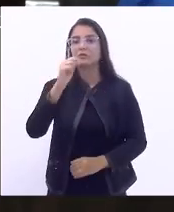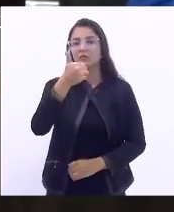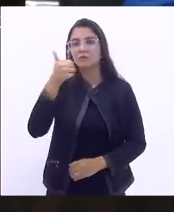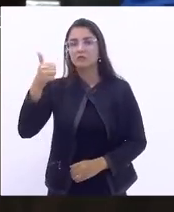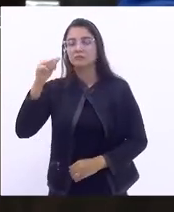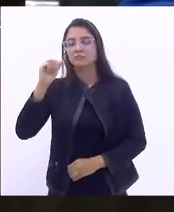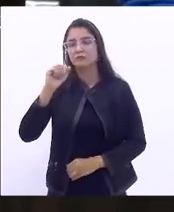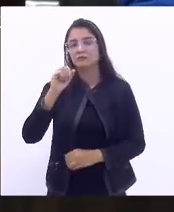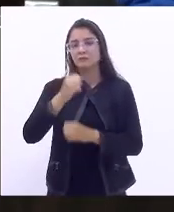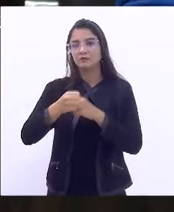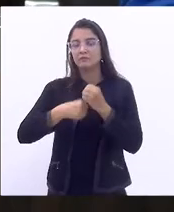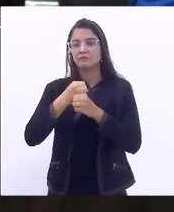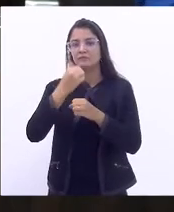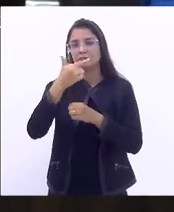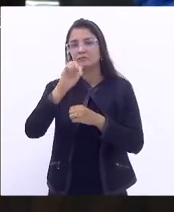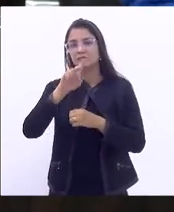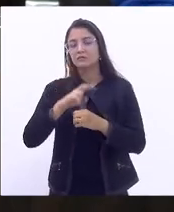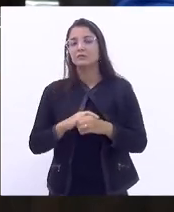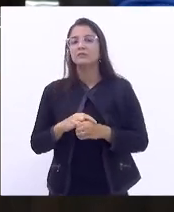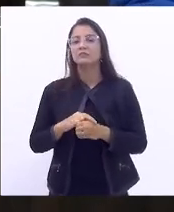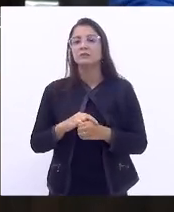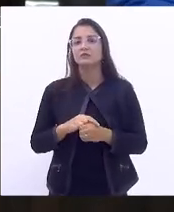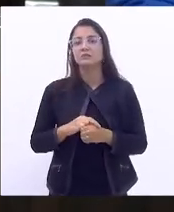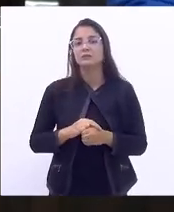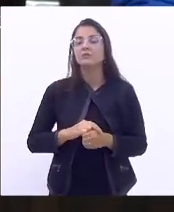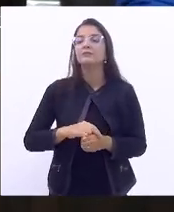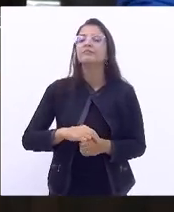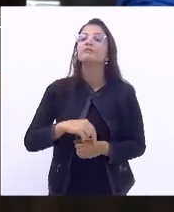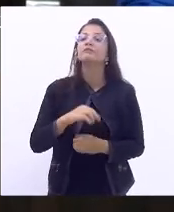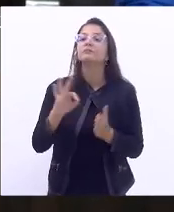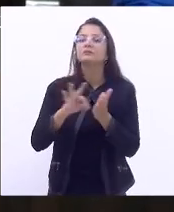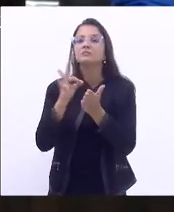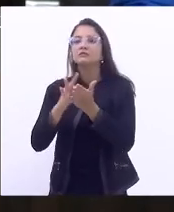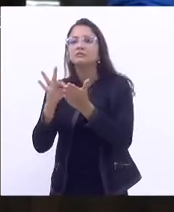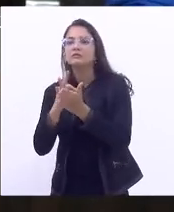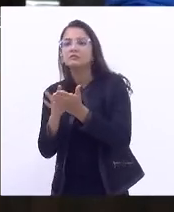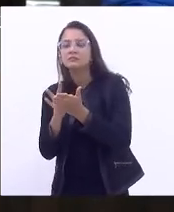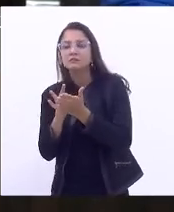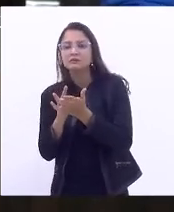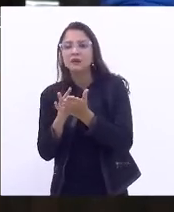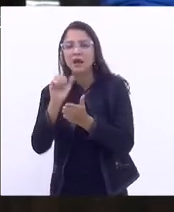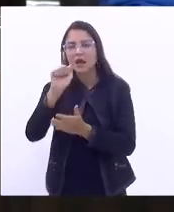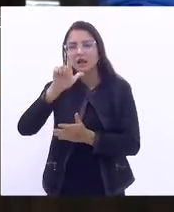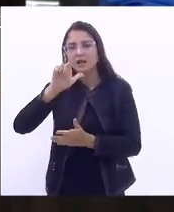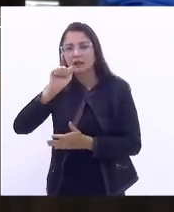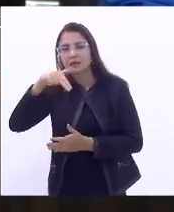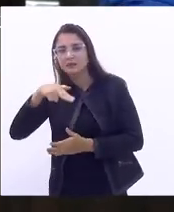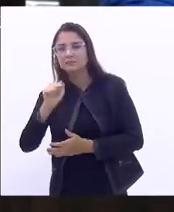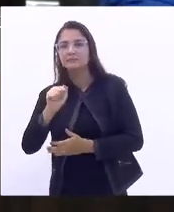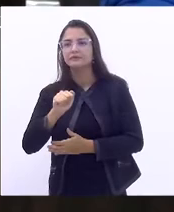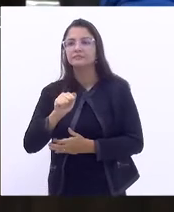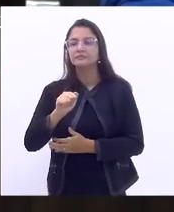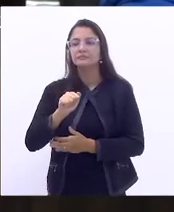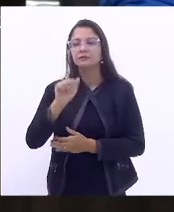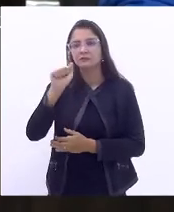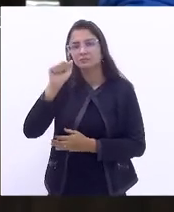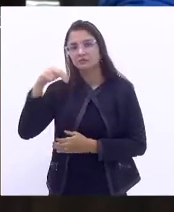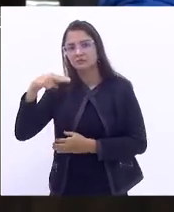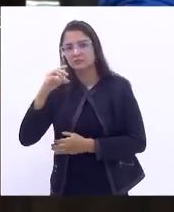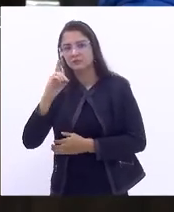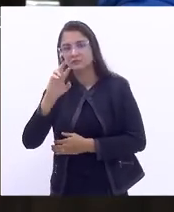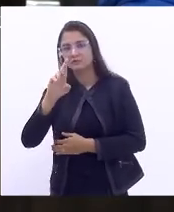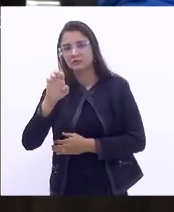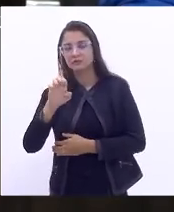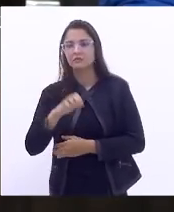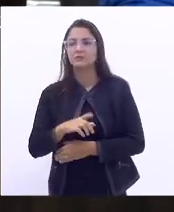deputados Rodrigo Bacelar, Alana Passos, André Siciliano, Bebeto. Aqui, deixa eu aproveitar aqui, agradecer aos senhores